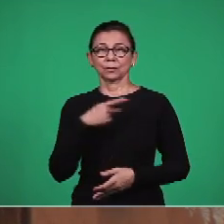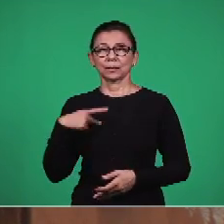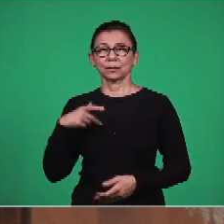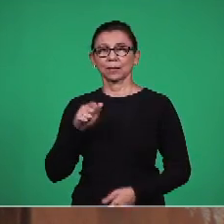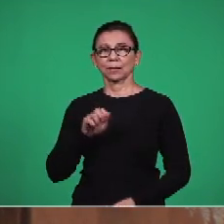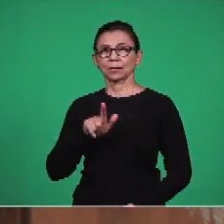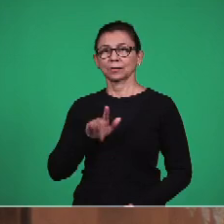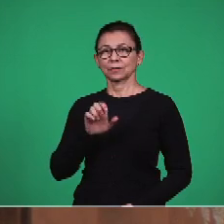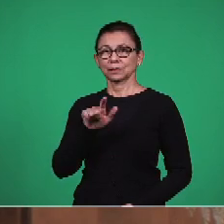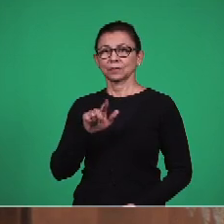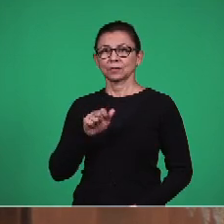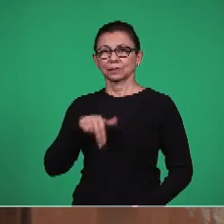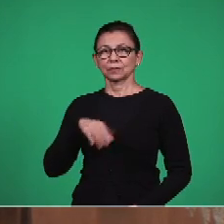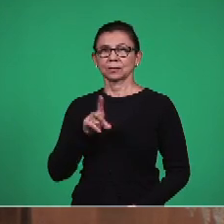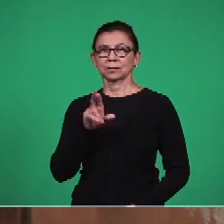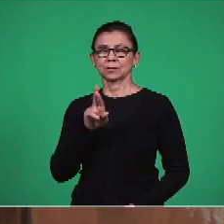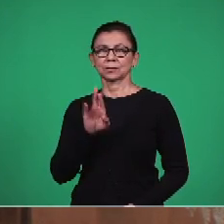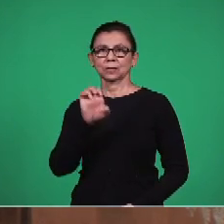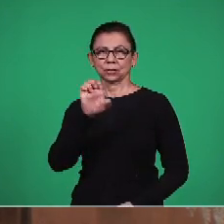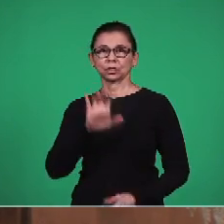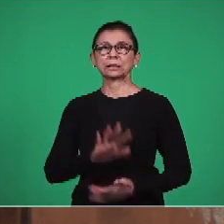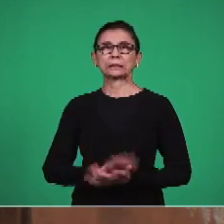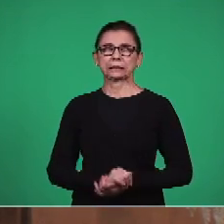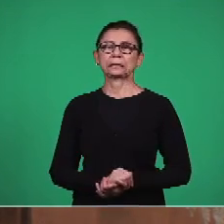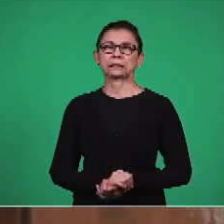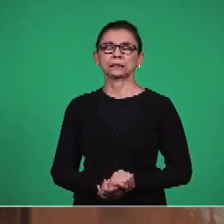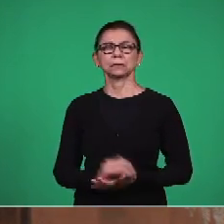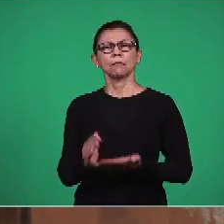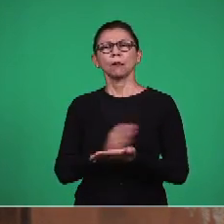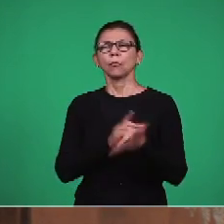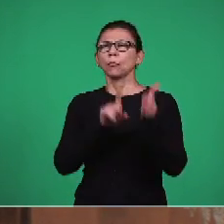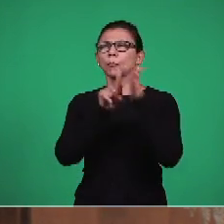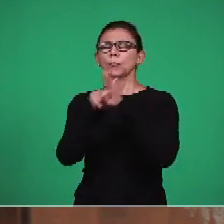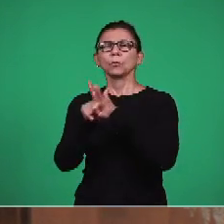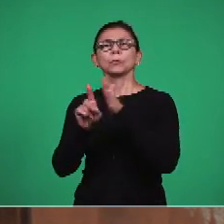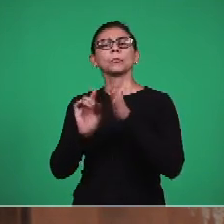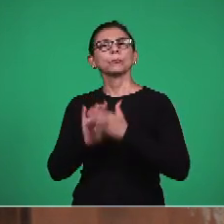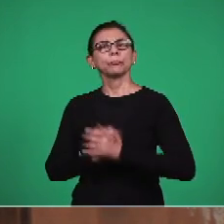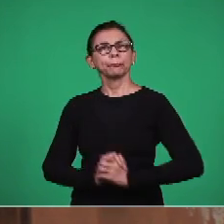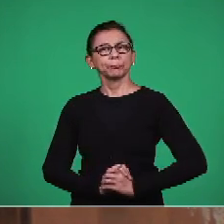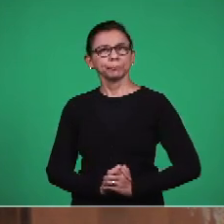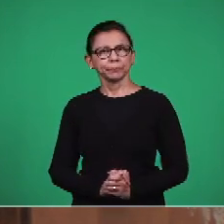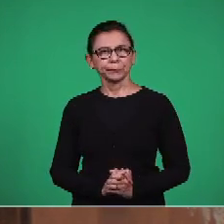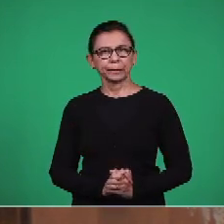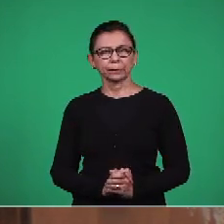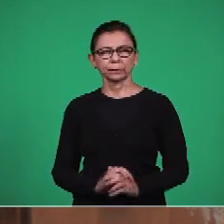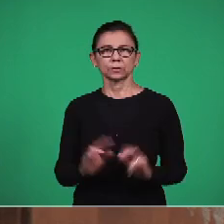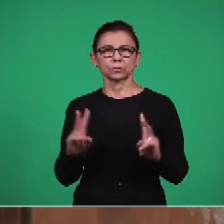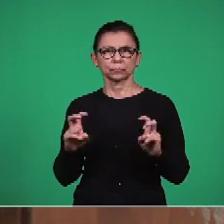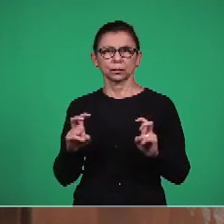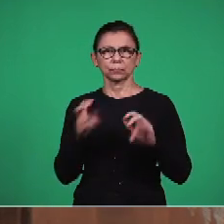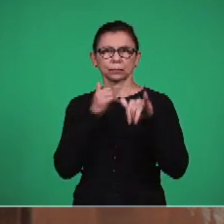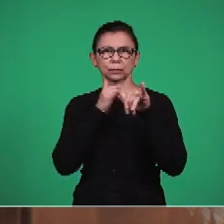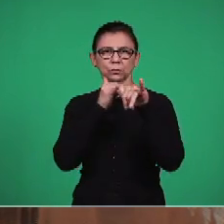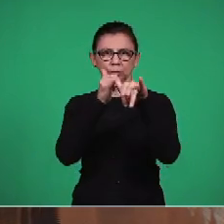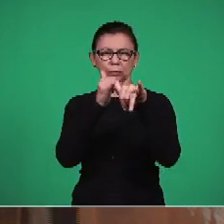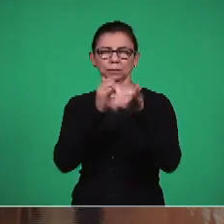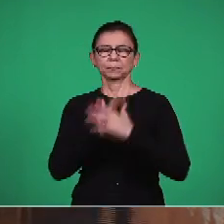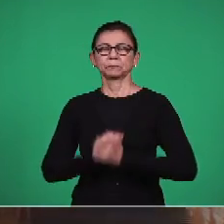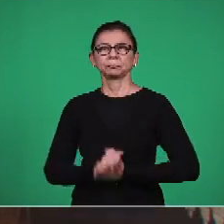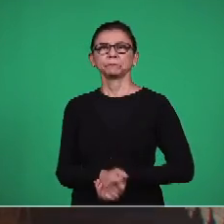Alexandre para que ele faça algumas perguntas a respeito do assunto de trombetas.